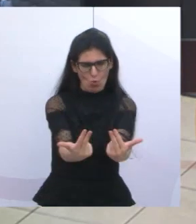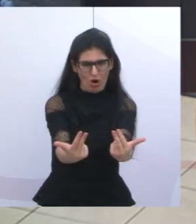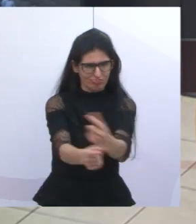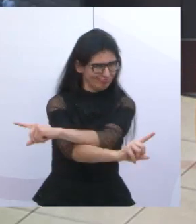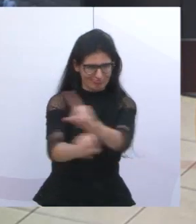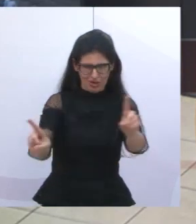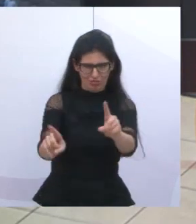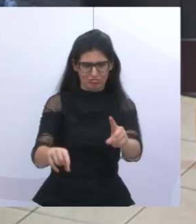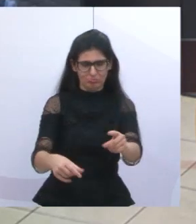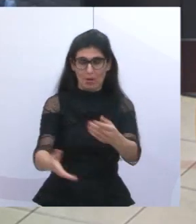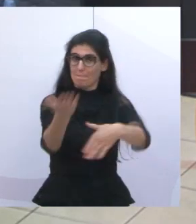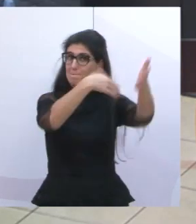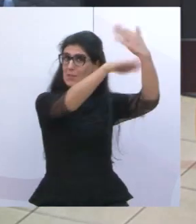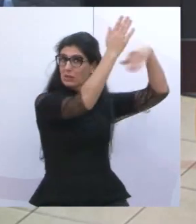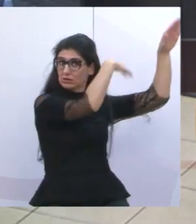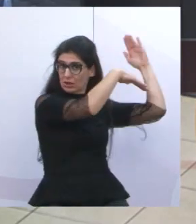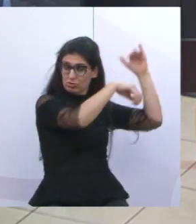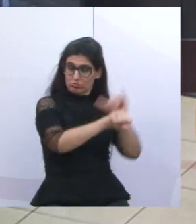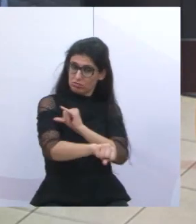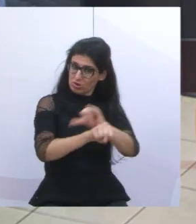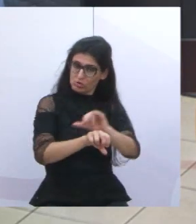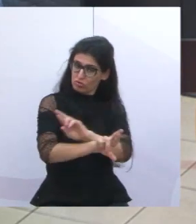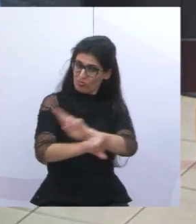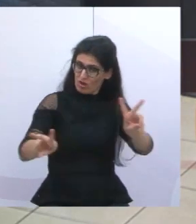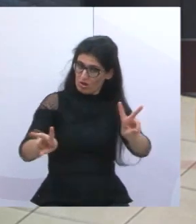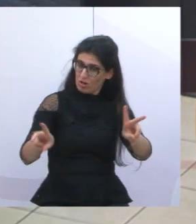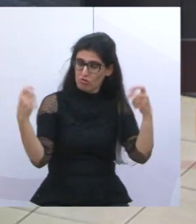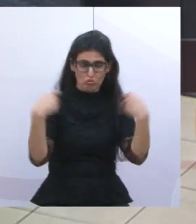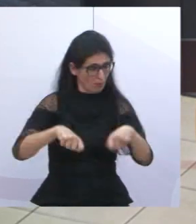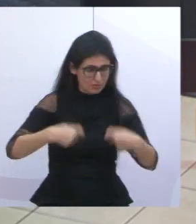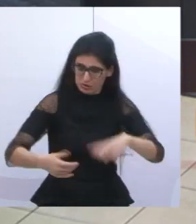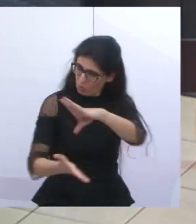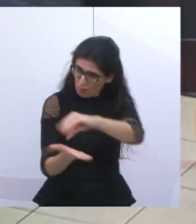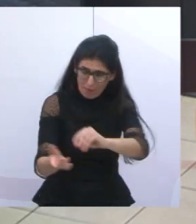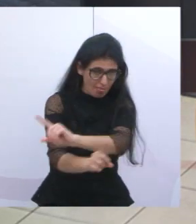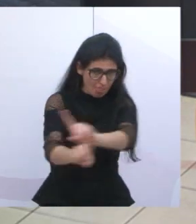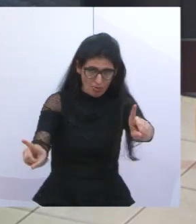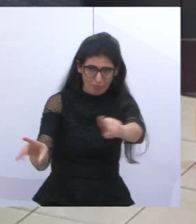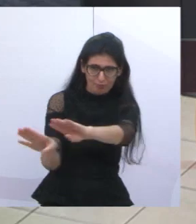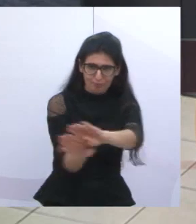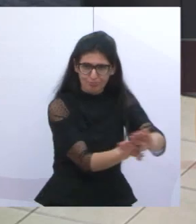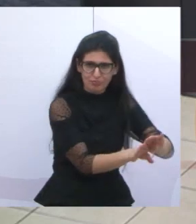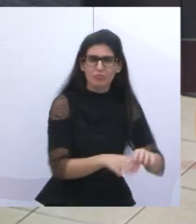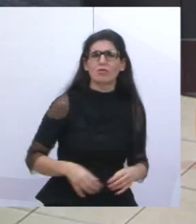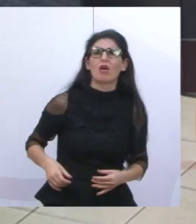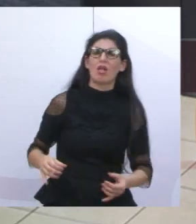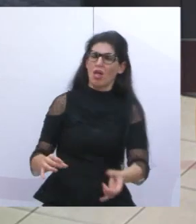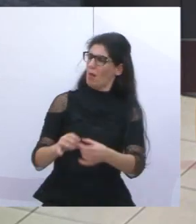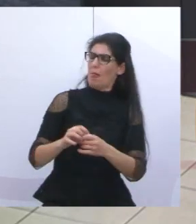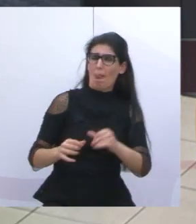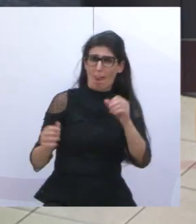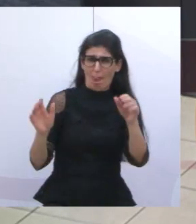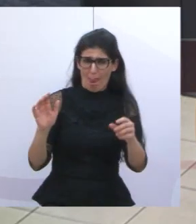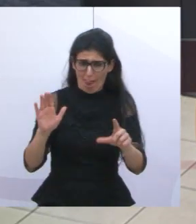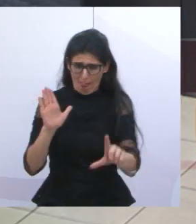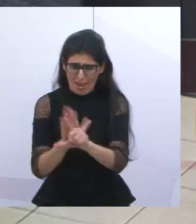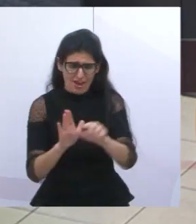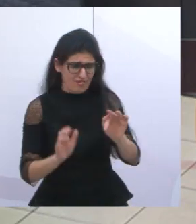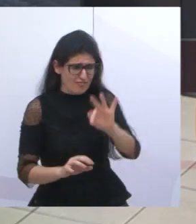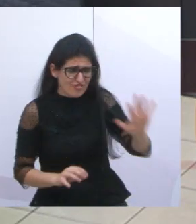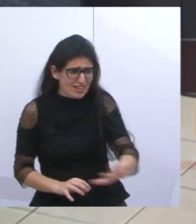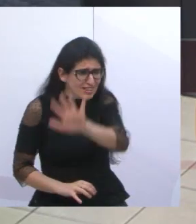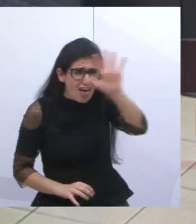encontrou naquela época. E só lembrando essa história da taxa de iluminação, que não me incomoda nem um pouquinho, isso é uma lei federal. Todos